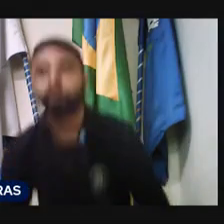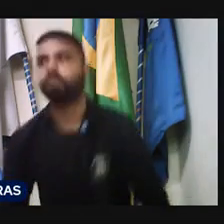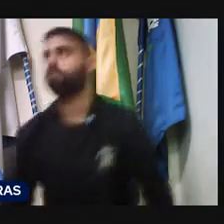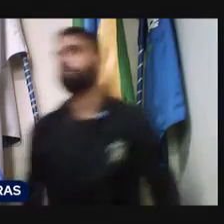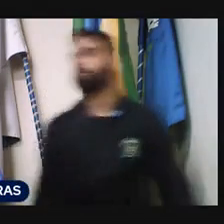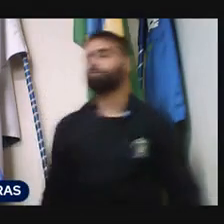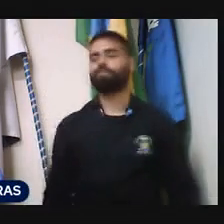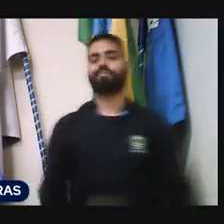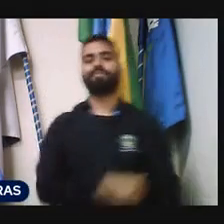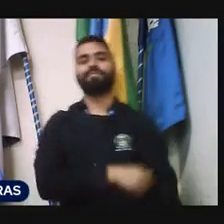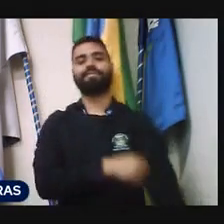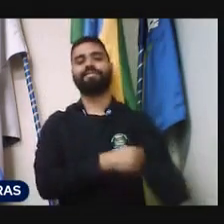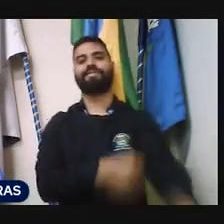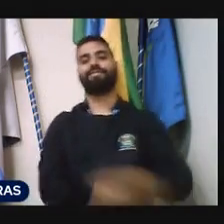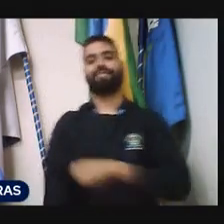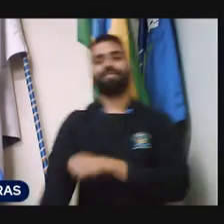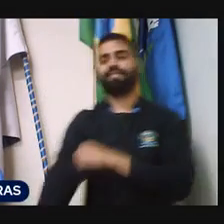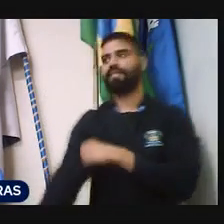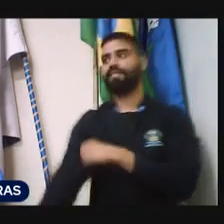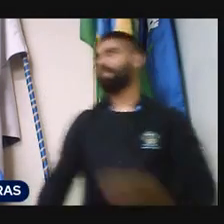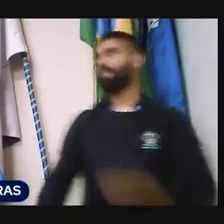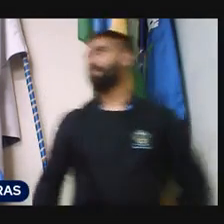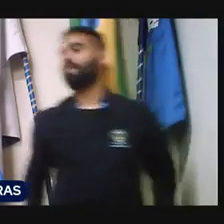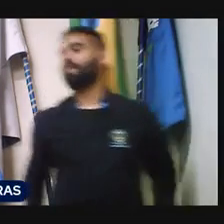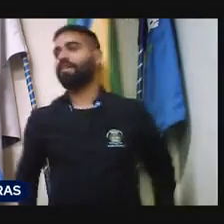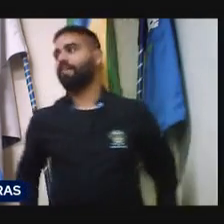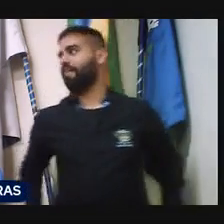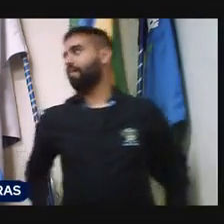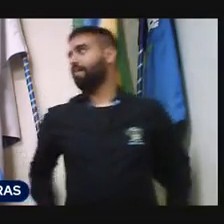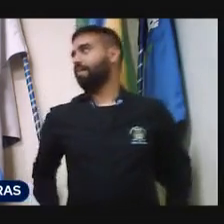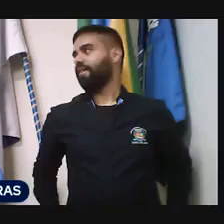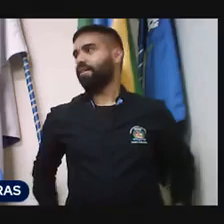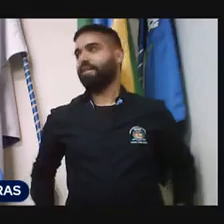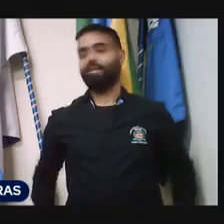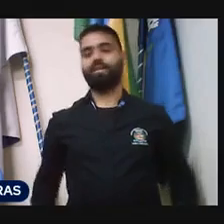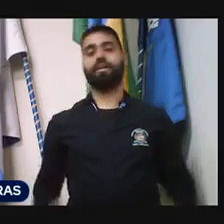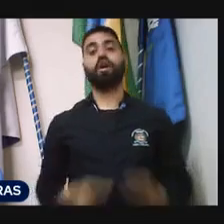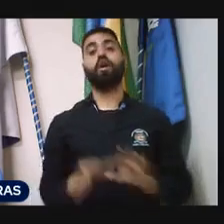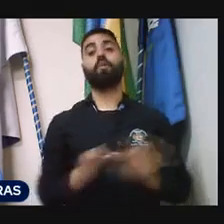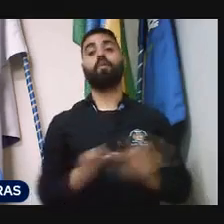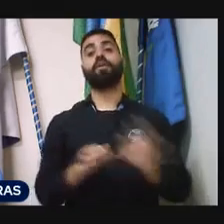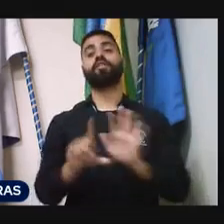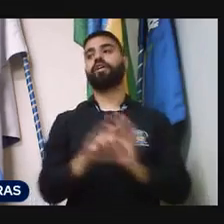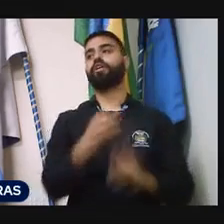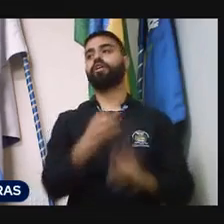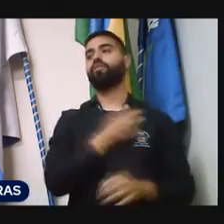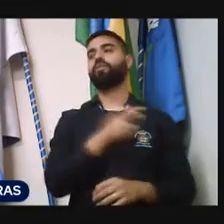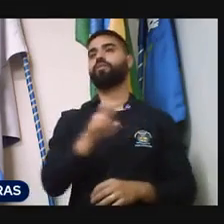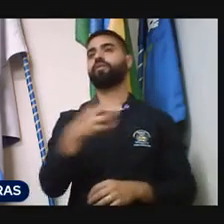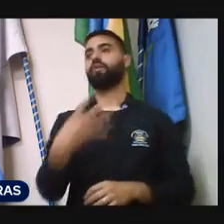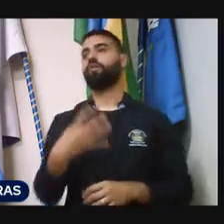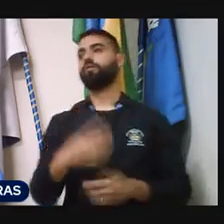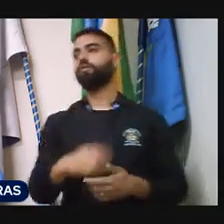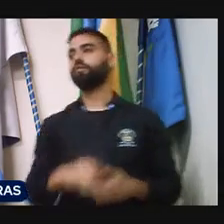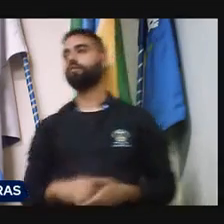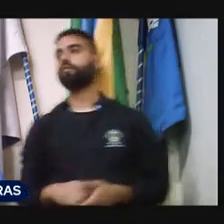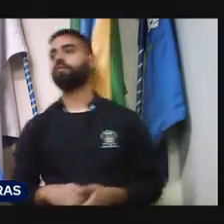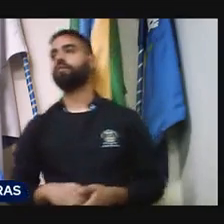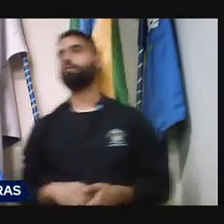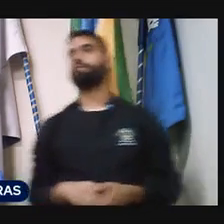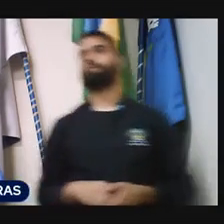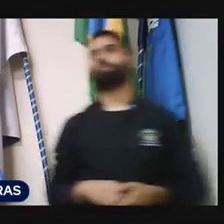projeto de lei ordinária nº 54 Poder Executivo mensagem 24 2021